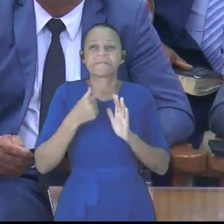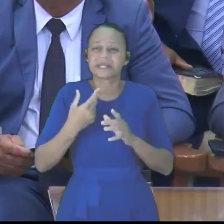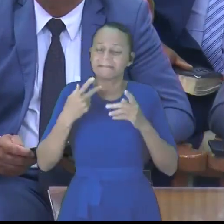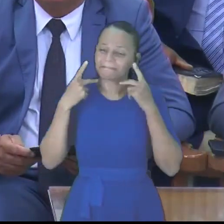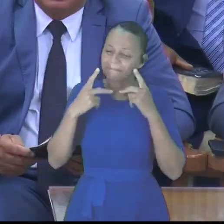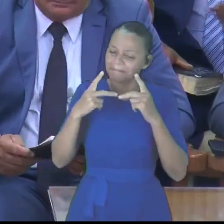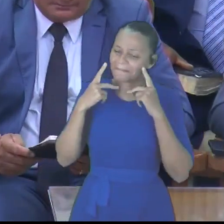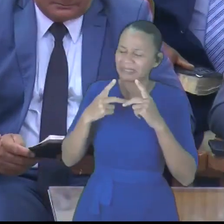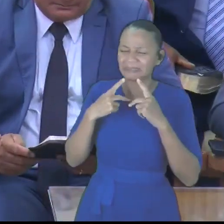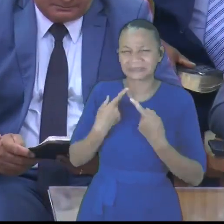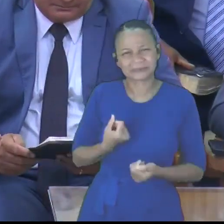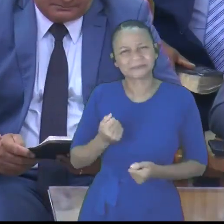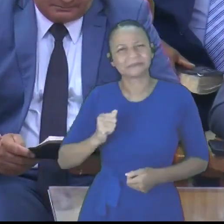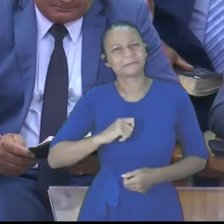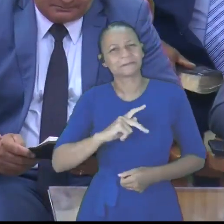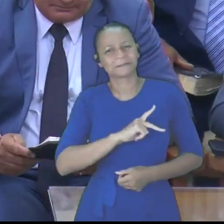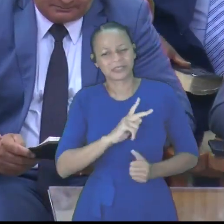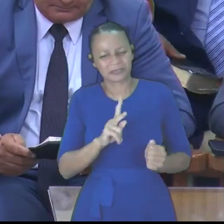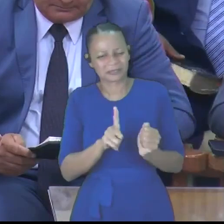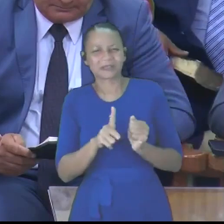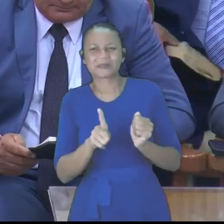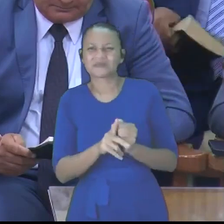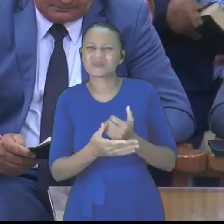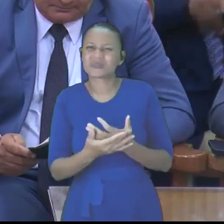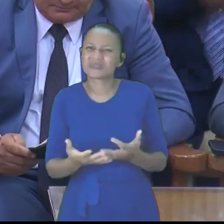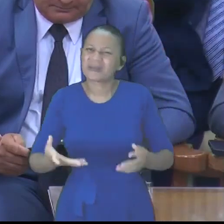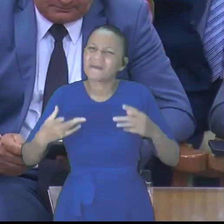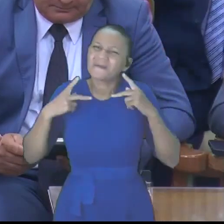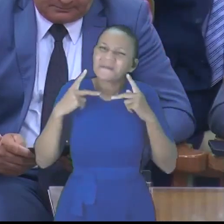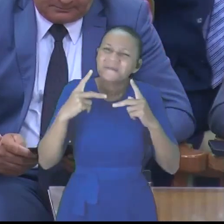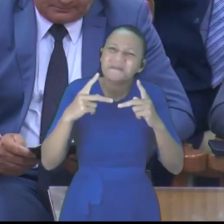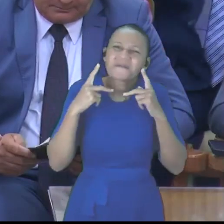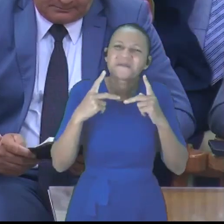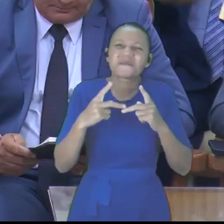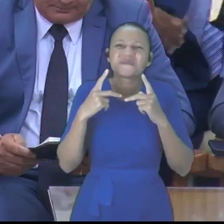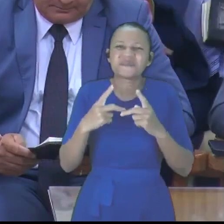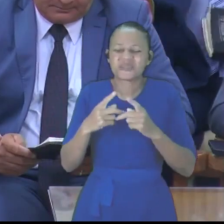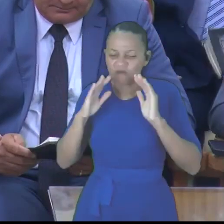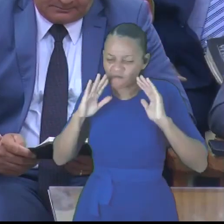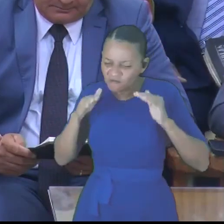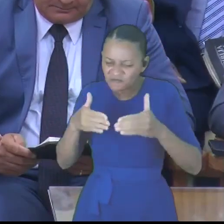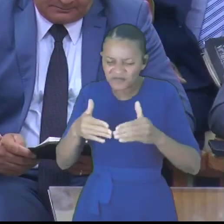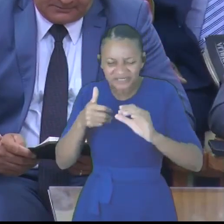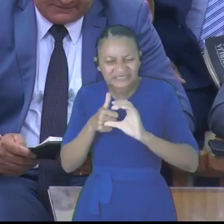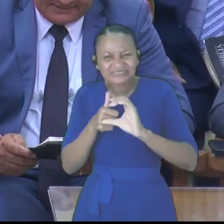pregação do apóstolo São Pedro. Que pregação